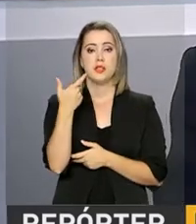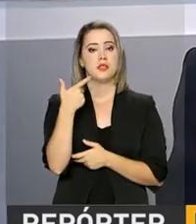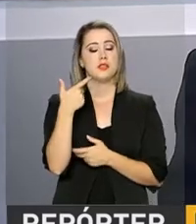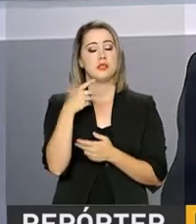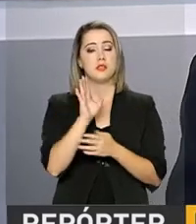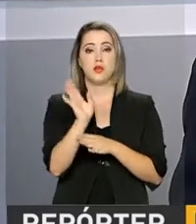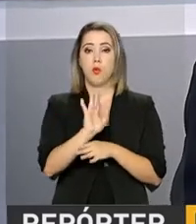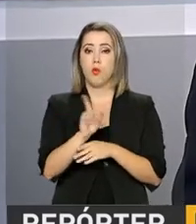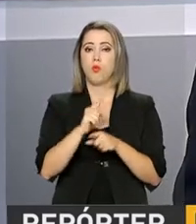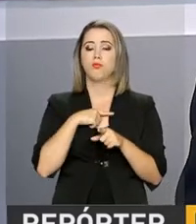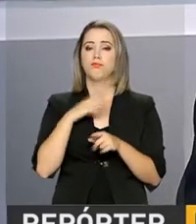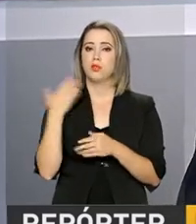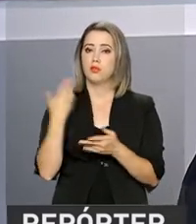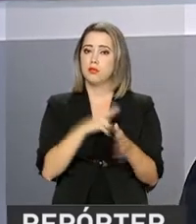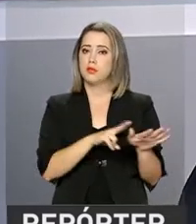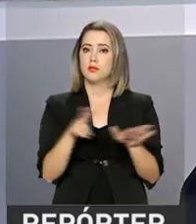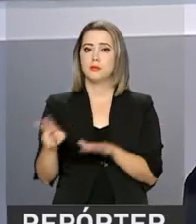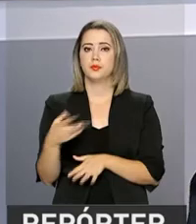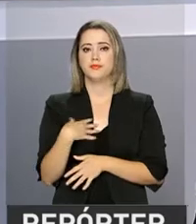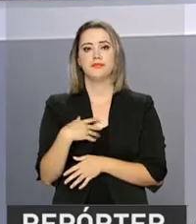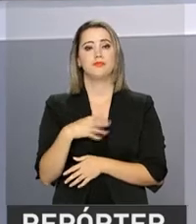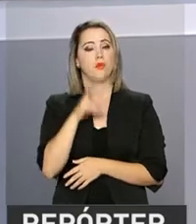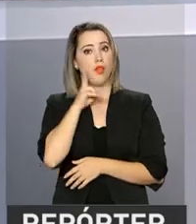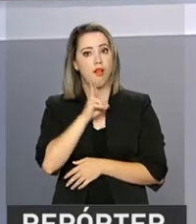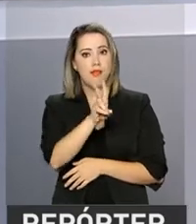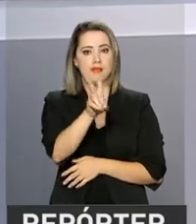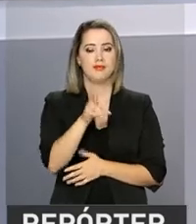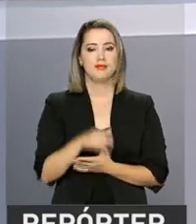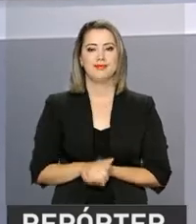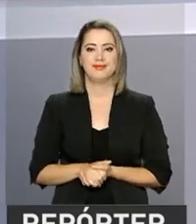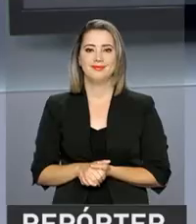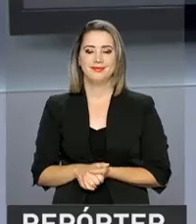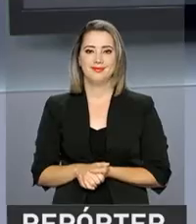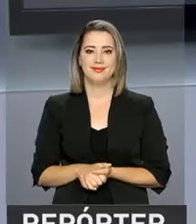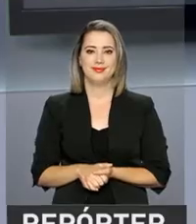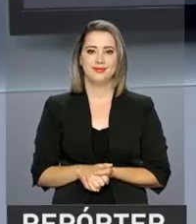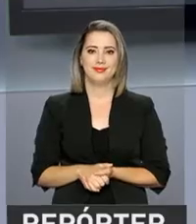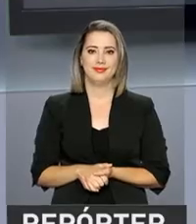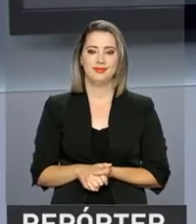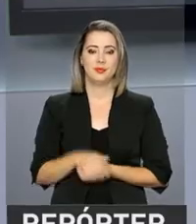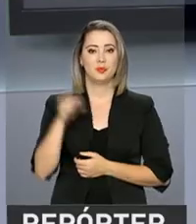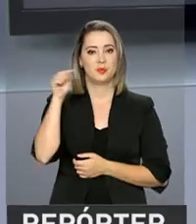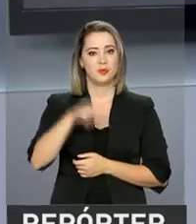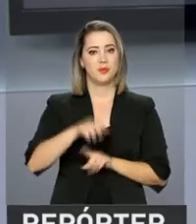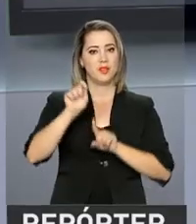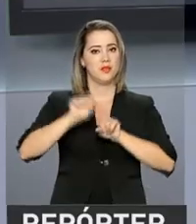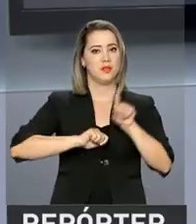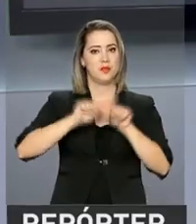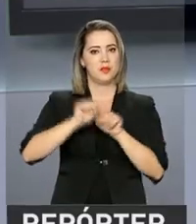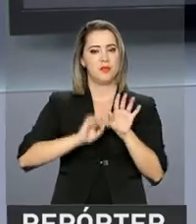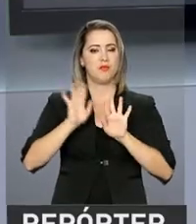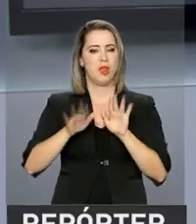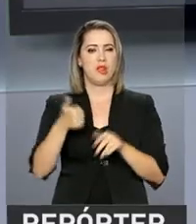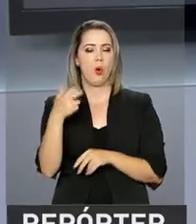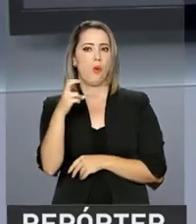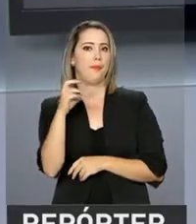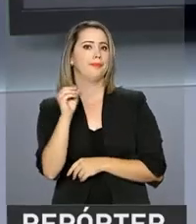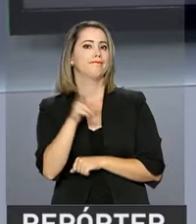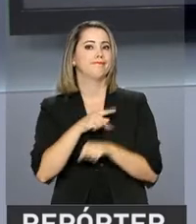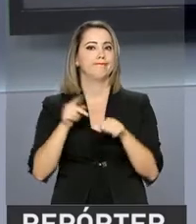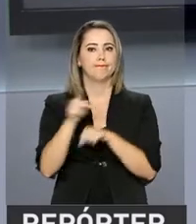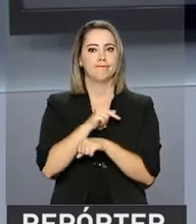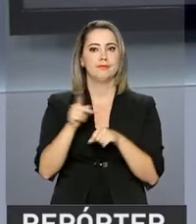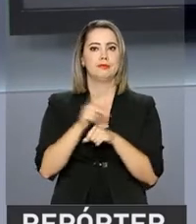durante a semana não perca esperamos você e neste mês pelo menos 150